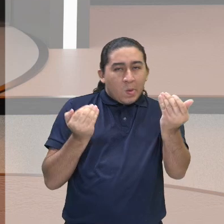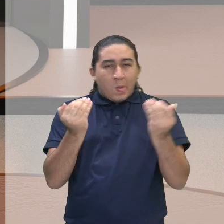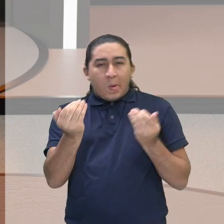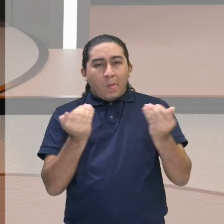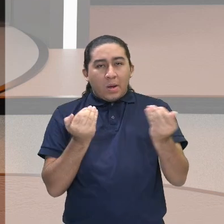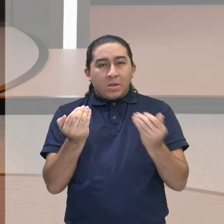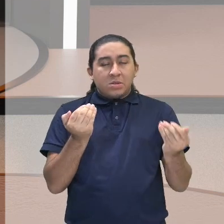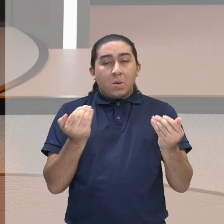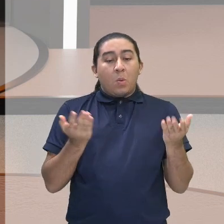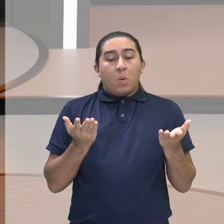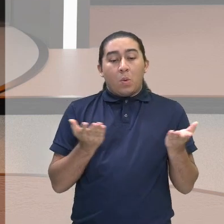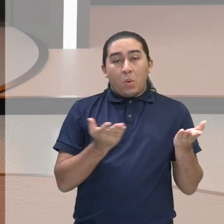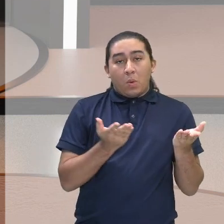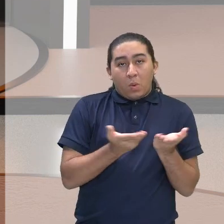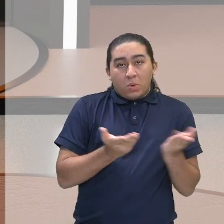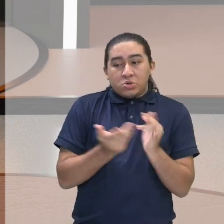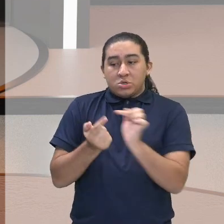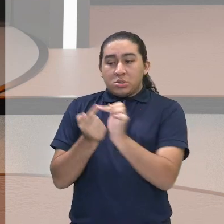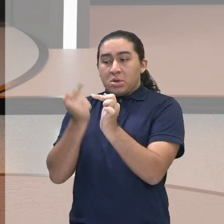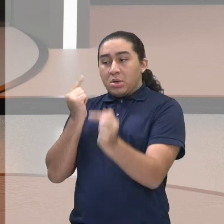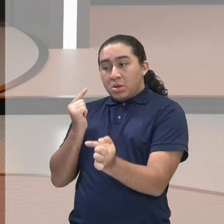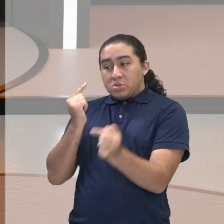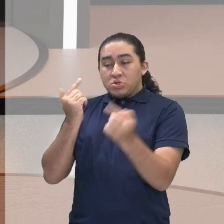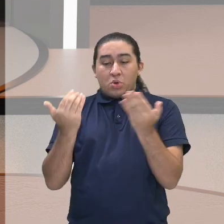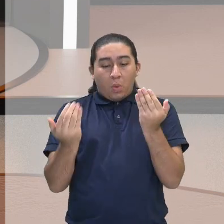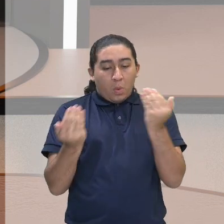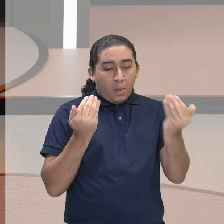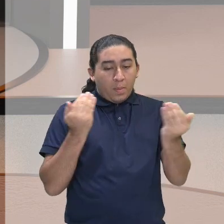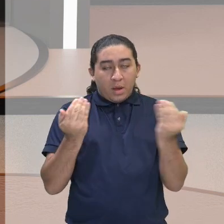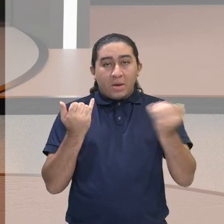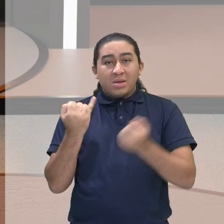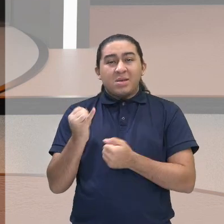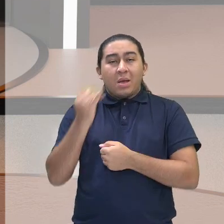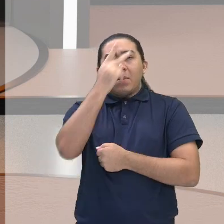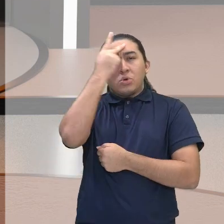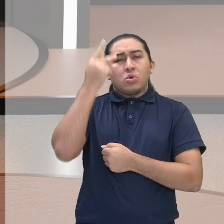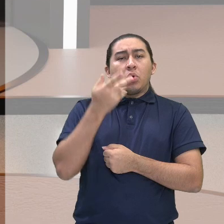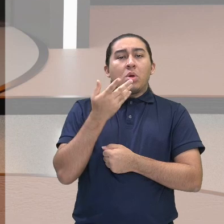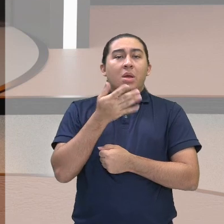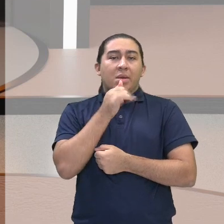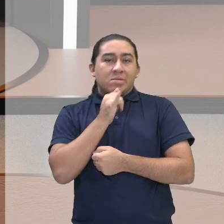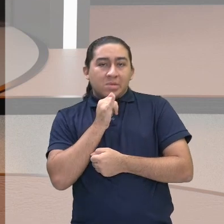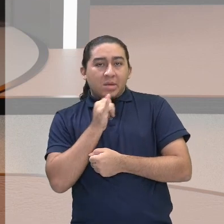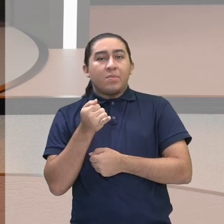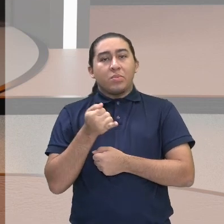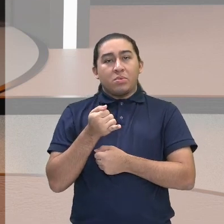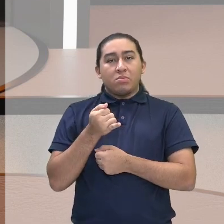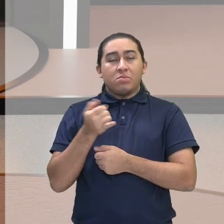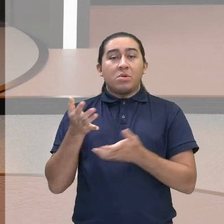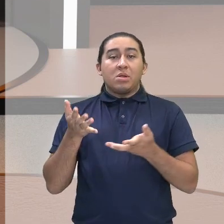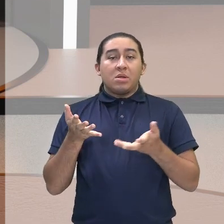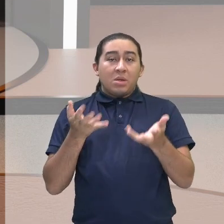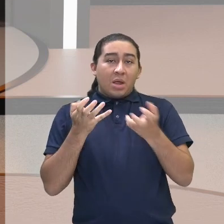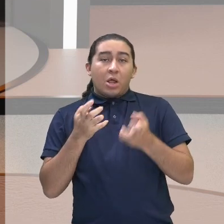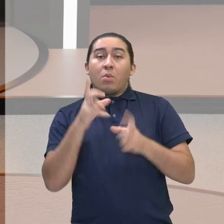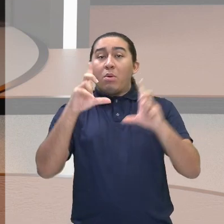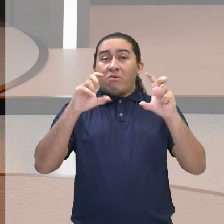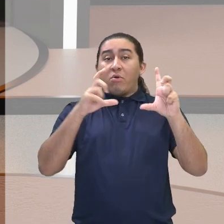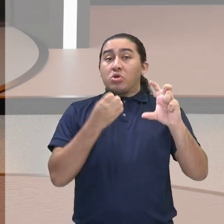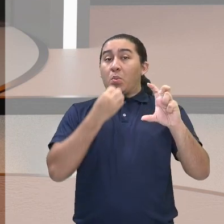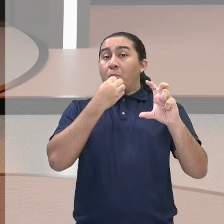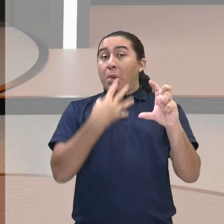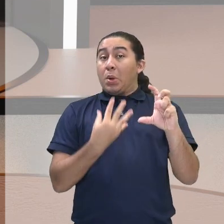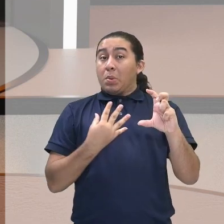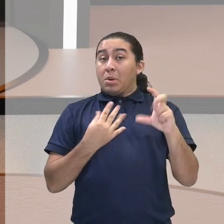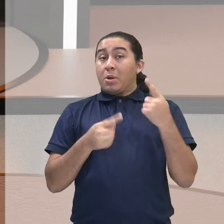dias atuais, né? Quem não gosta de sair muito bem em uma foto? Afinal de contas,